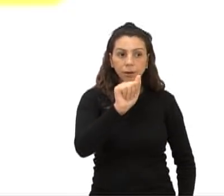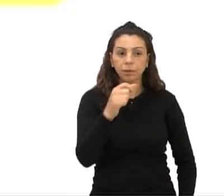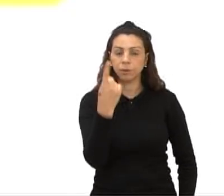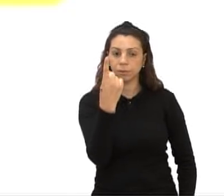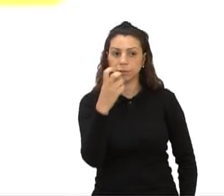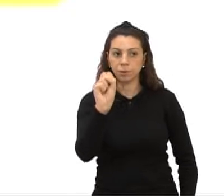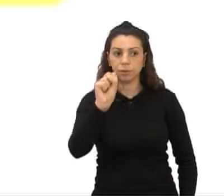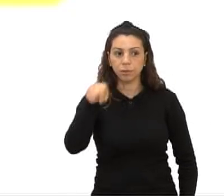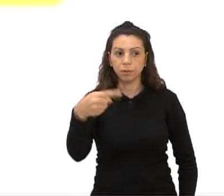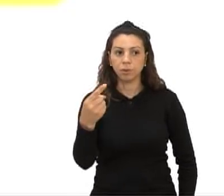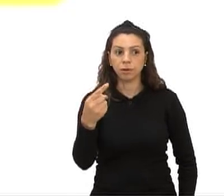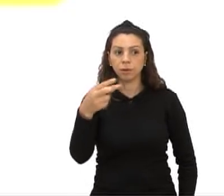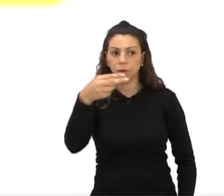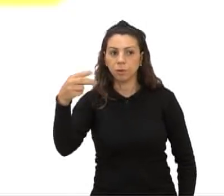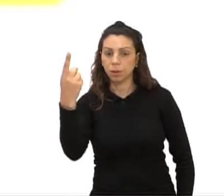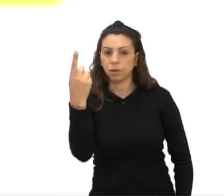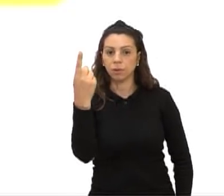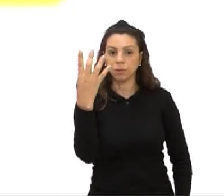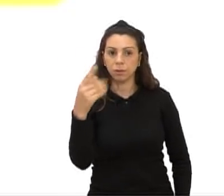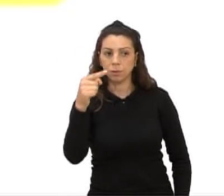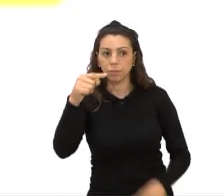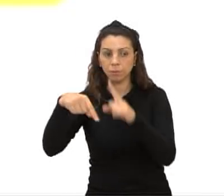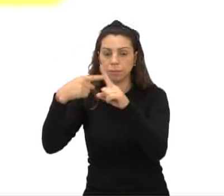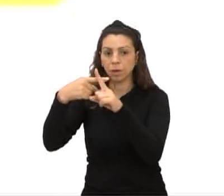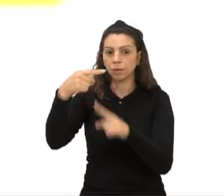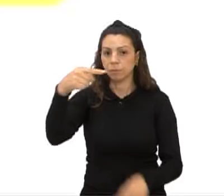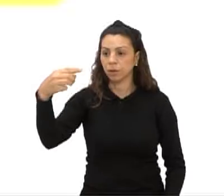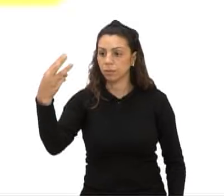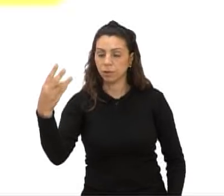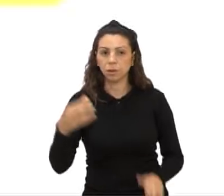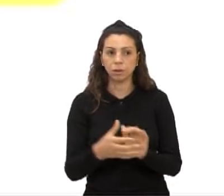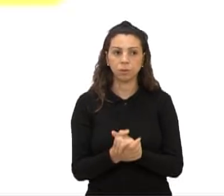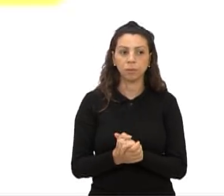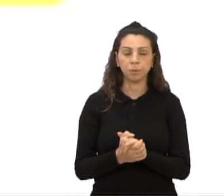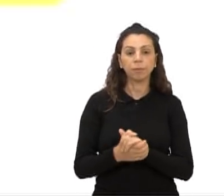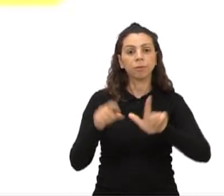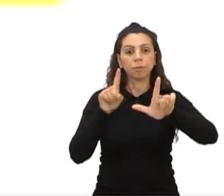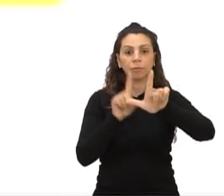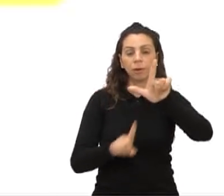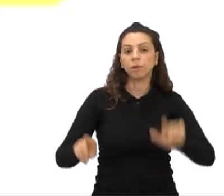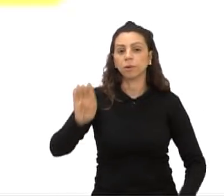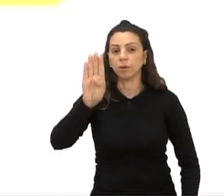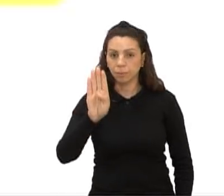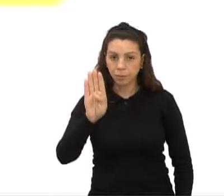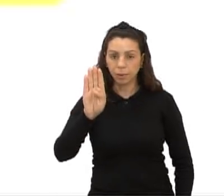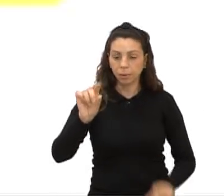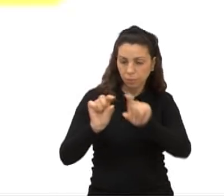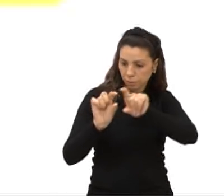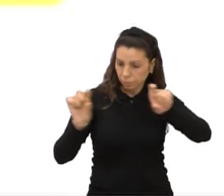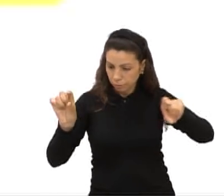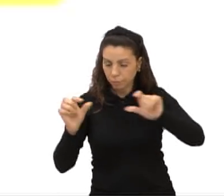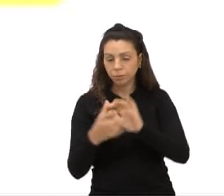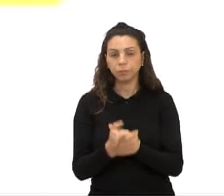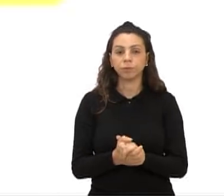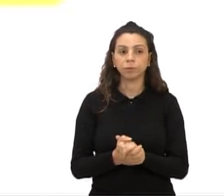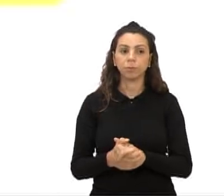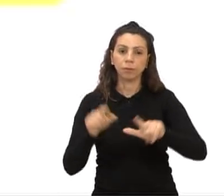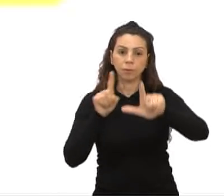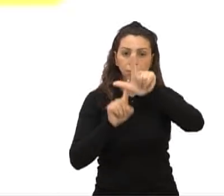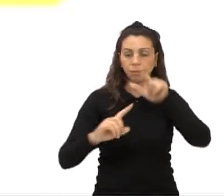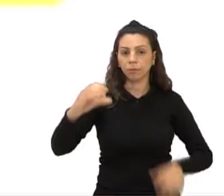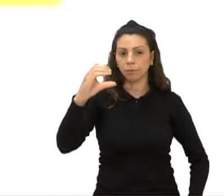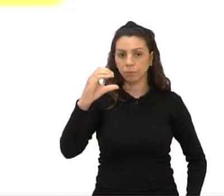você anotar as sentenças matemáticas, que são equações de primeiro grau com uma incógnita. Então, na